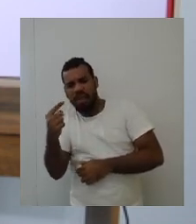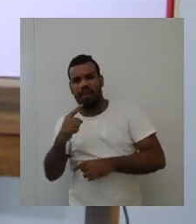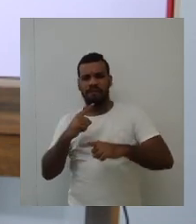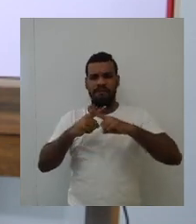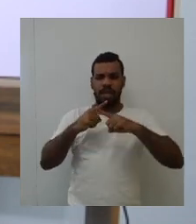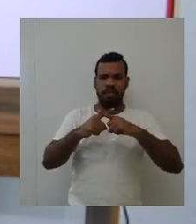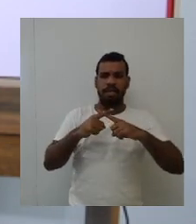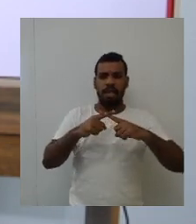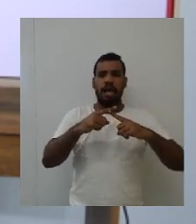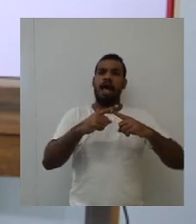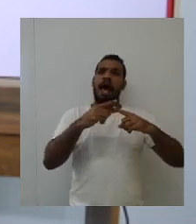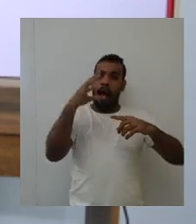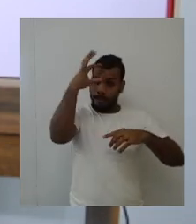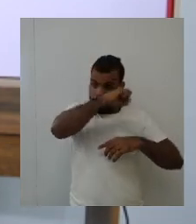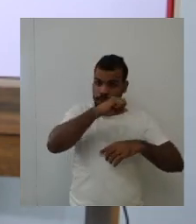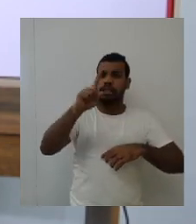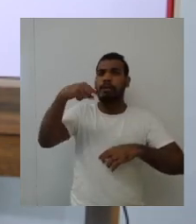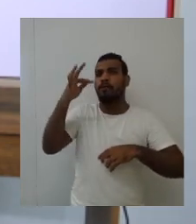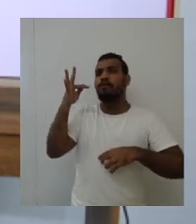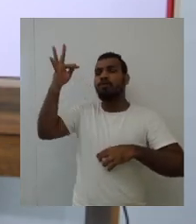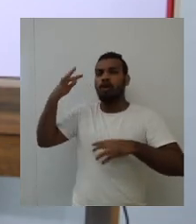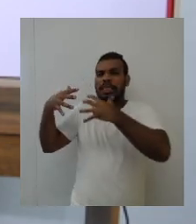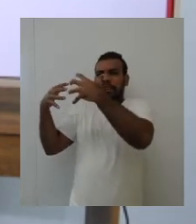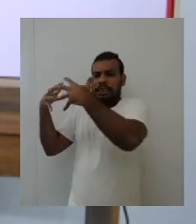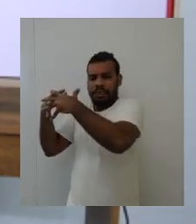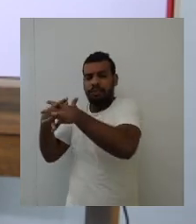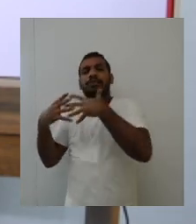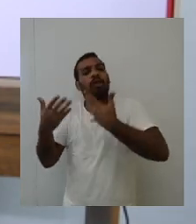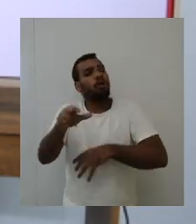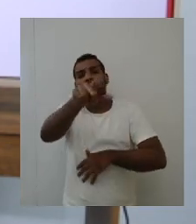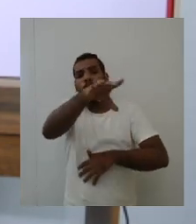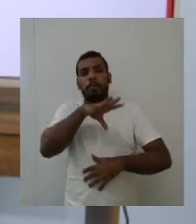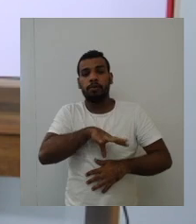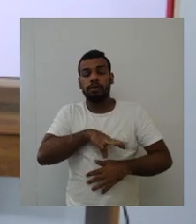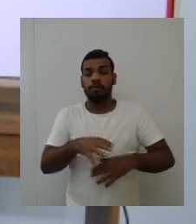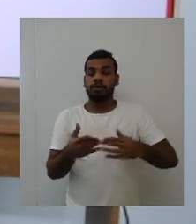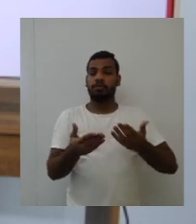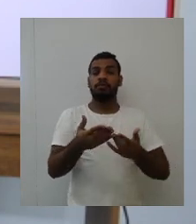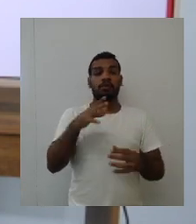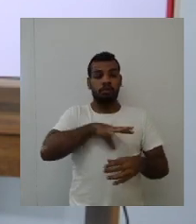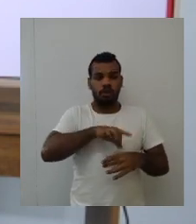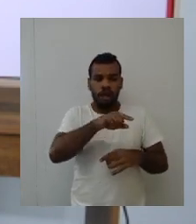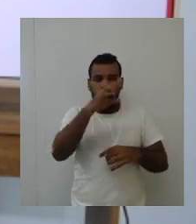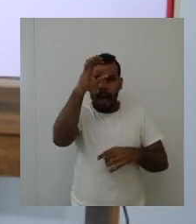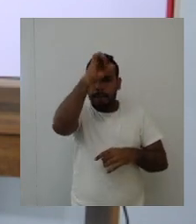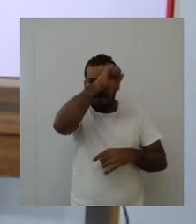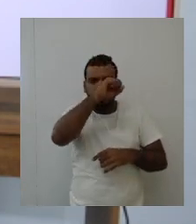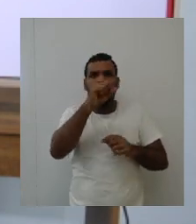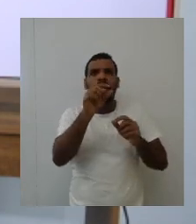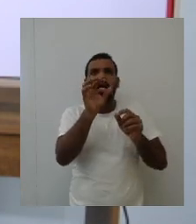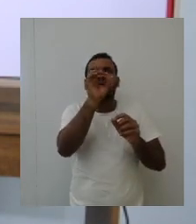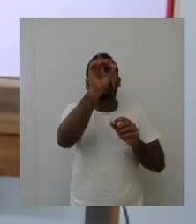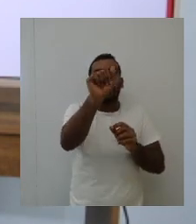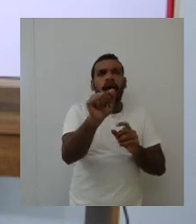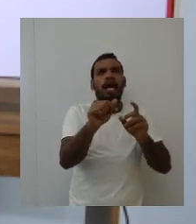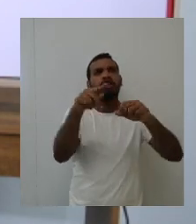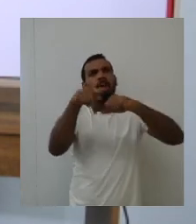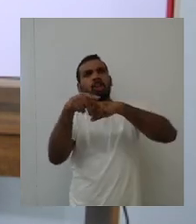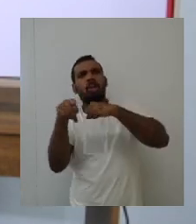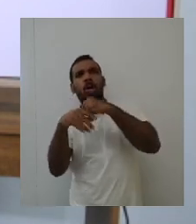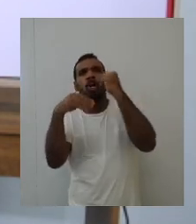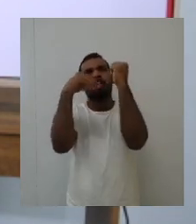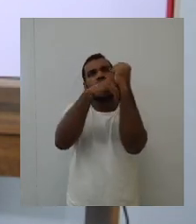mais complexas. Então, aprender classe de palavras é importantíssimo para que a gente possa aprender a coesão